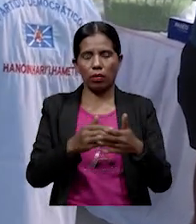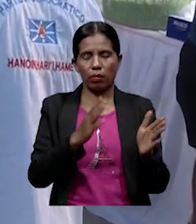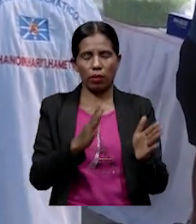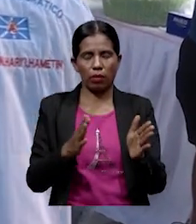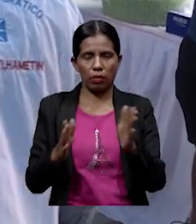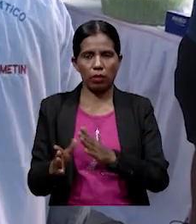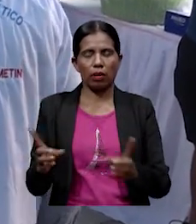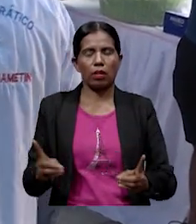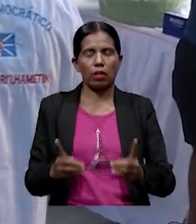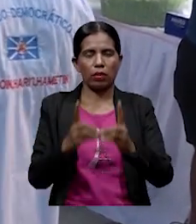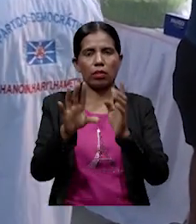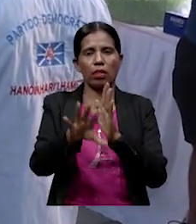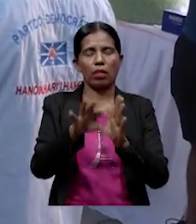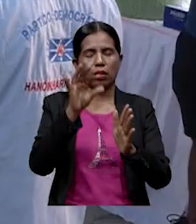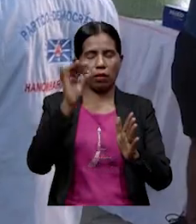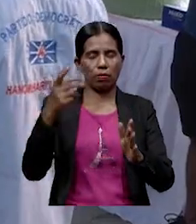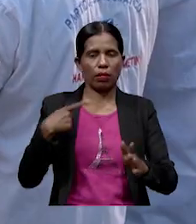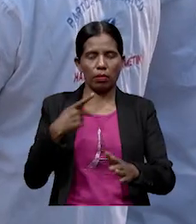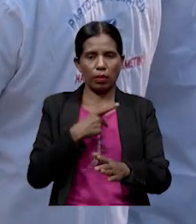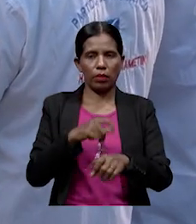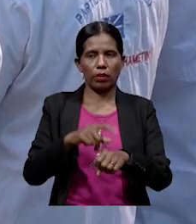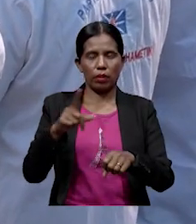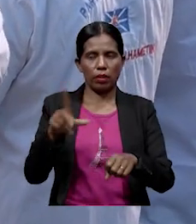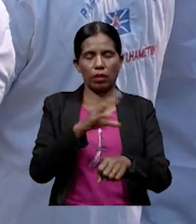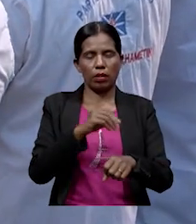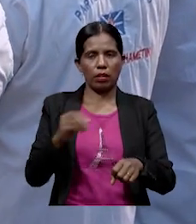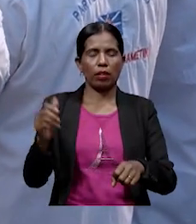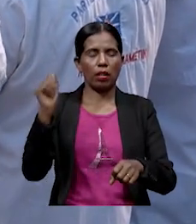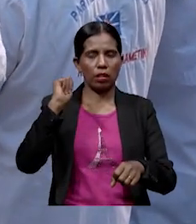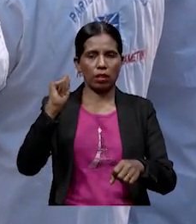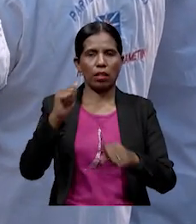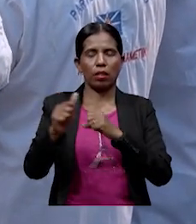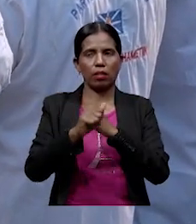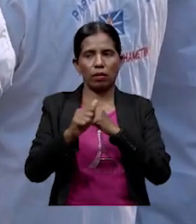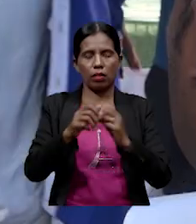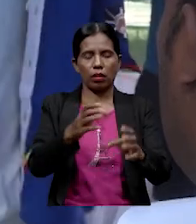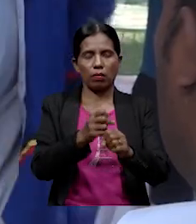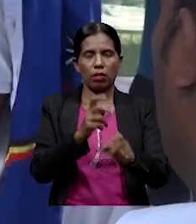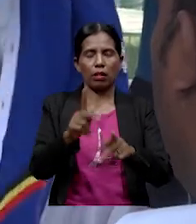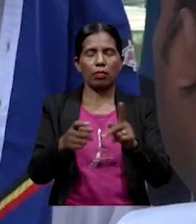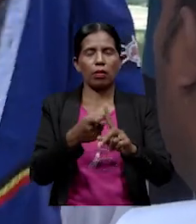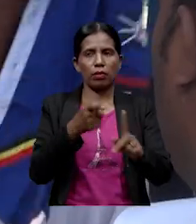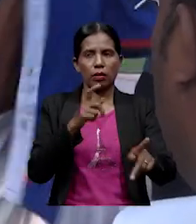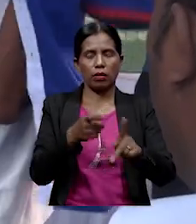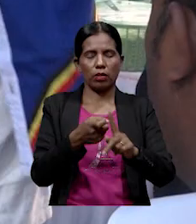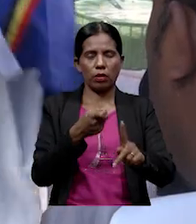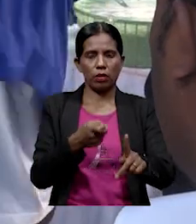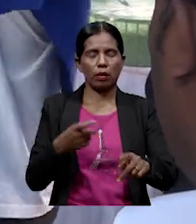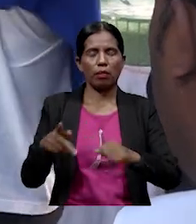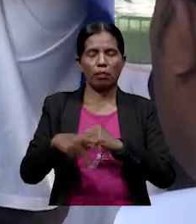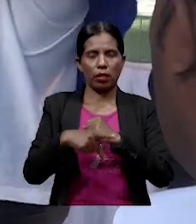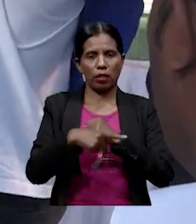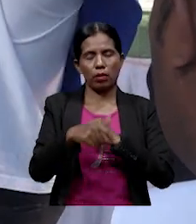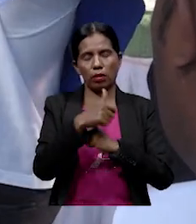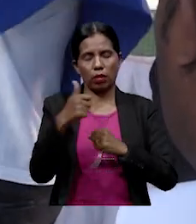ho dihasoru eleison parlamentar. Iha atividade konsolidasaun ne Partido Democrático si momos afiliasaun husi militante balung nebe mai husi Partido Seluk.